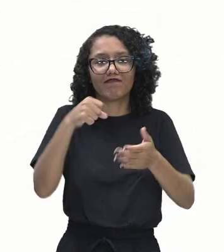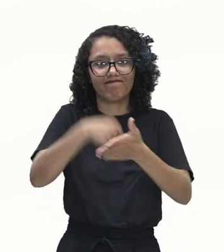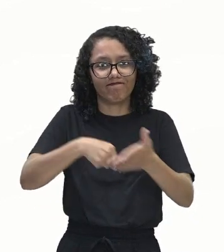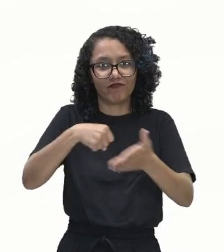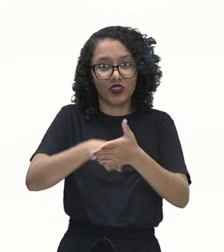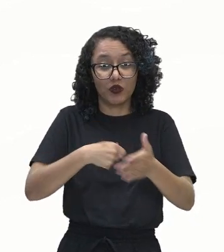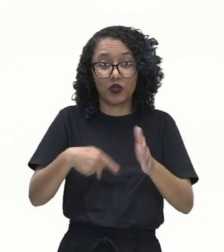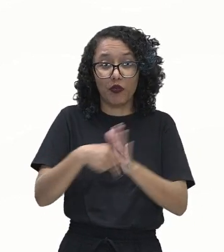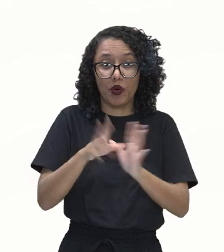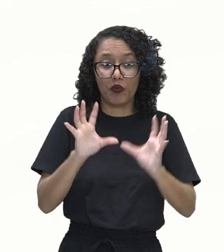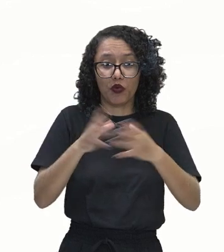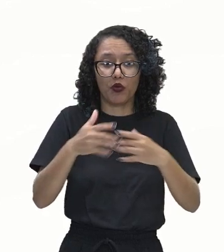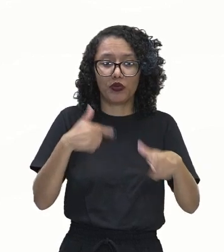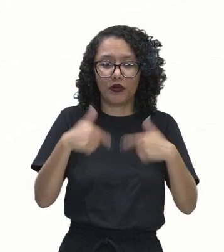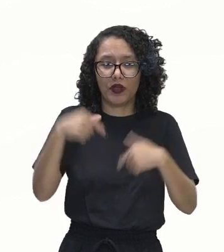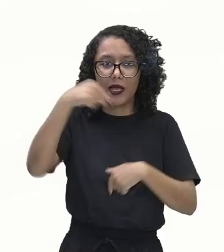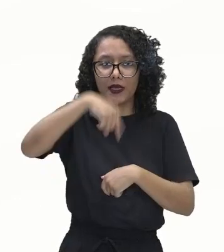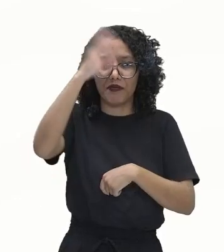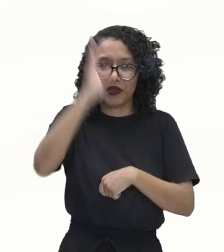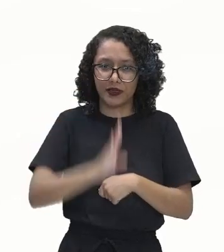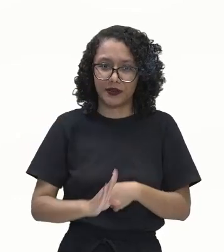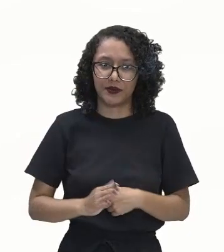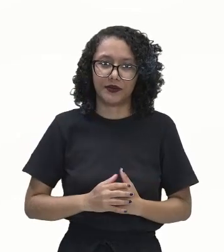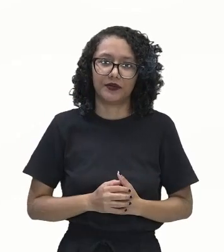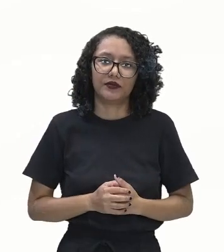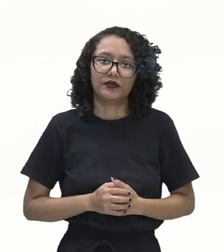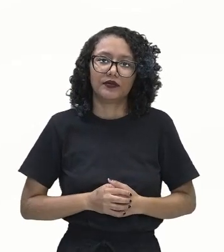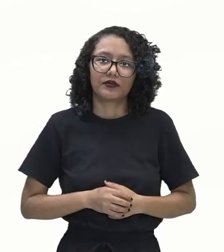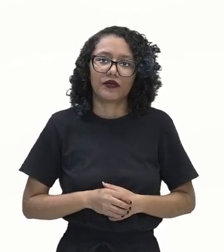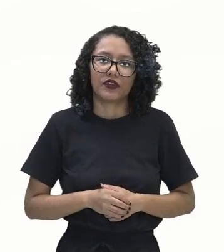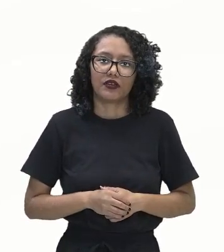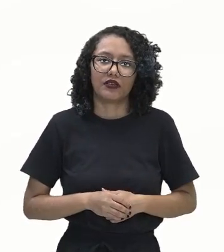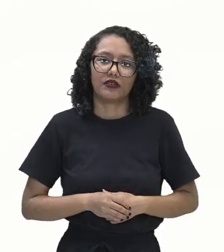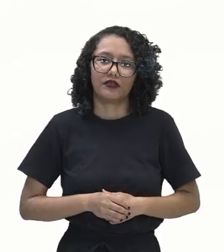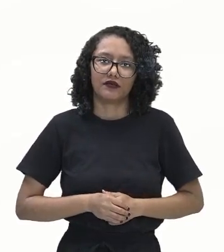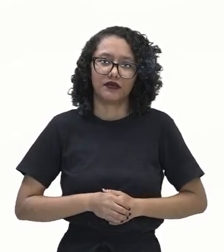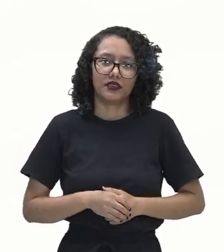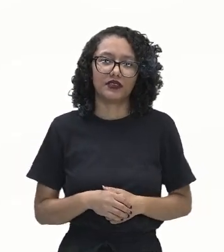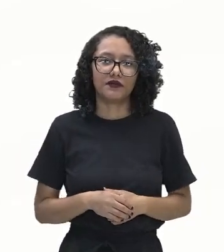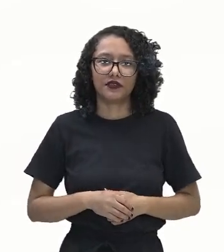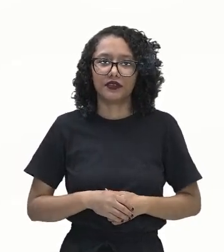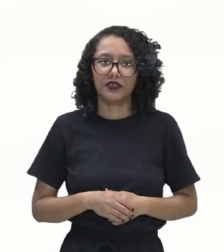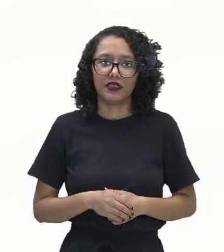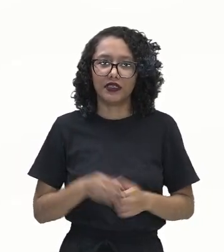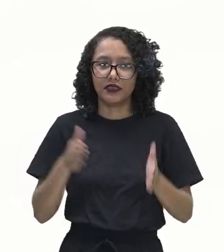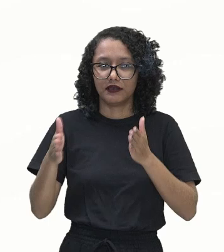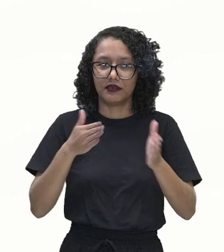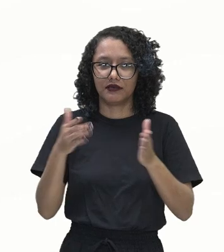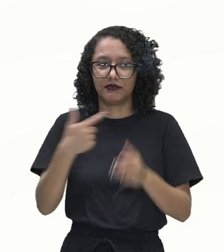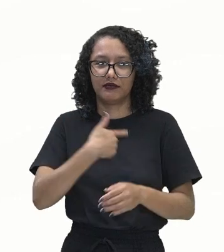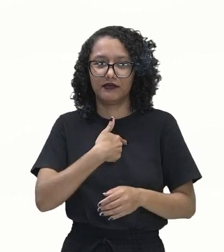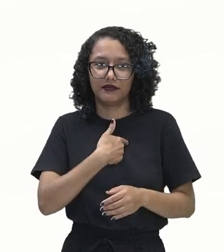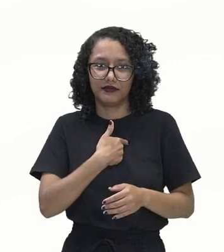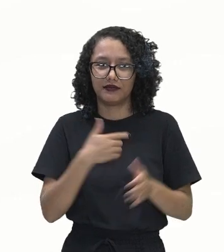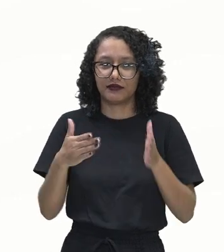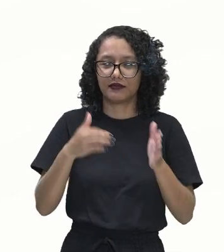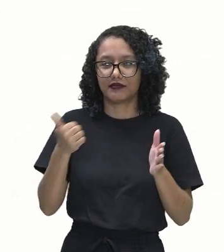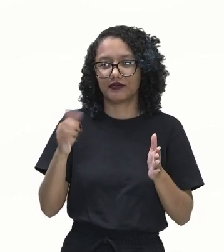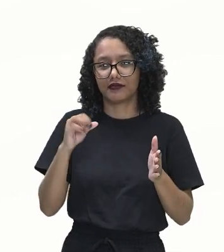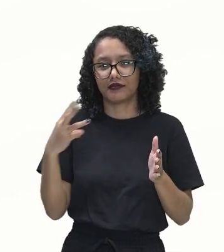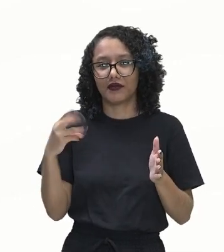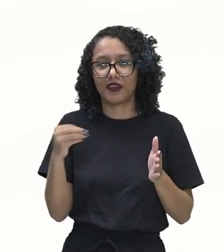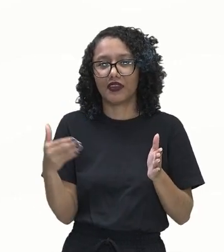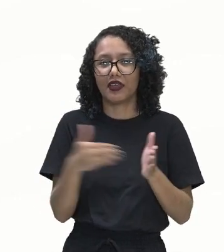operária no Brasil. Um pouquinho mais à frente, na era Vargas, que vai ocorrer entre 1930